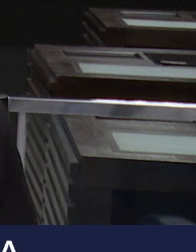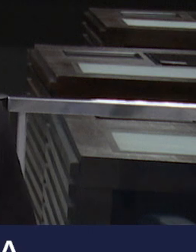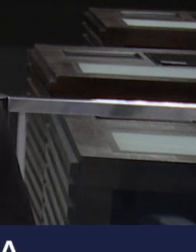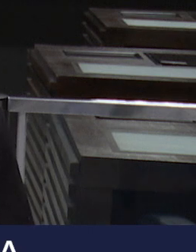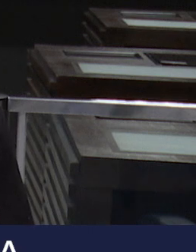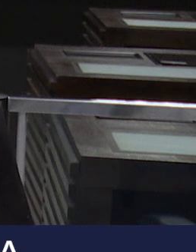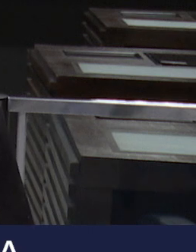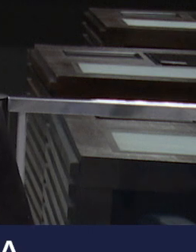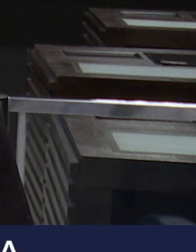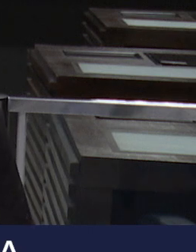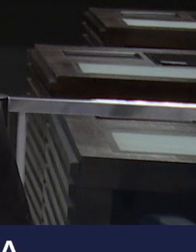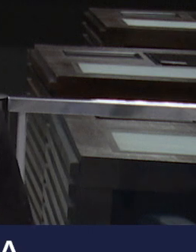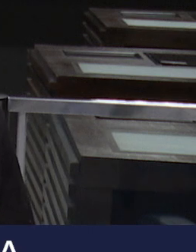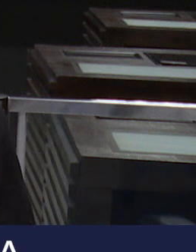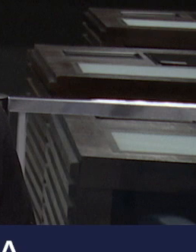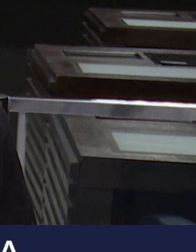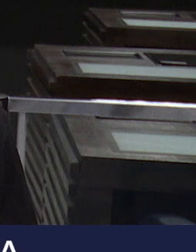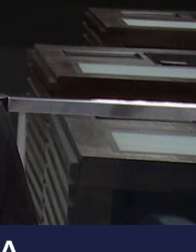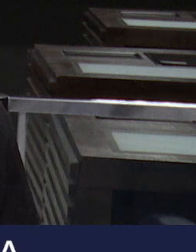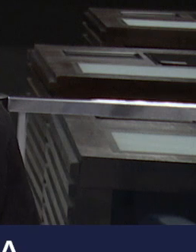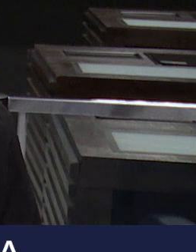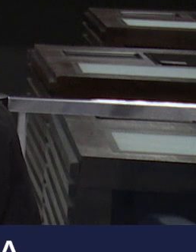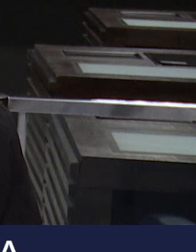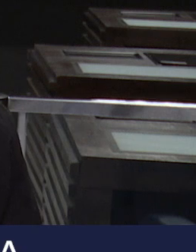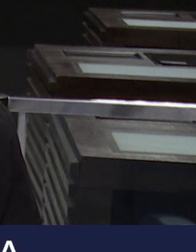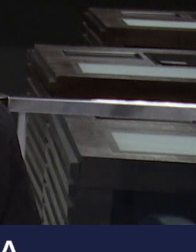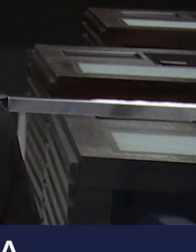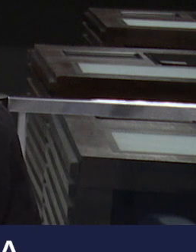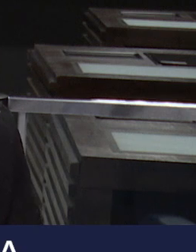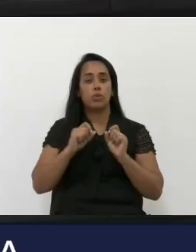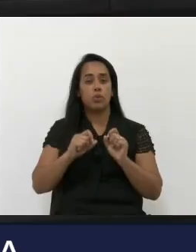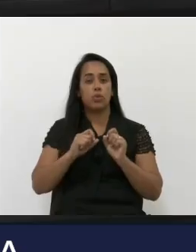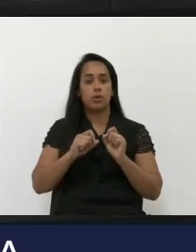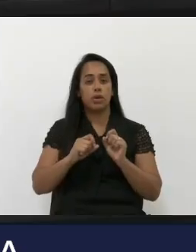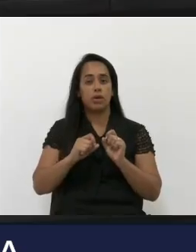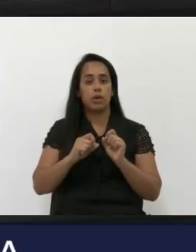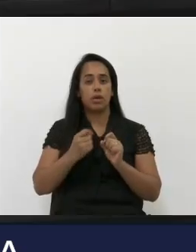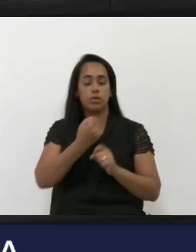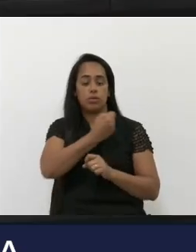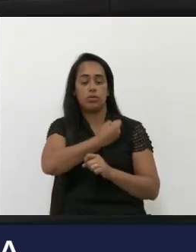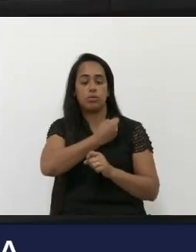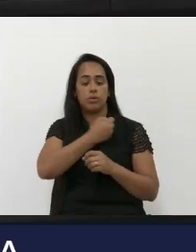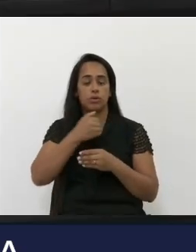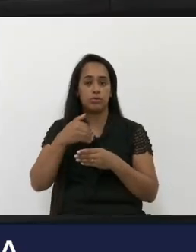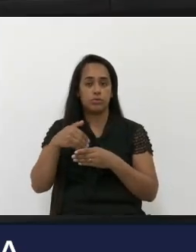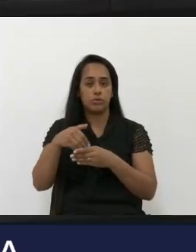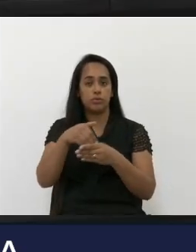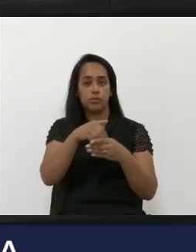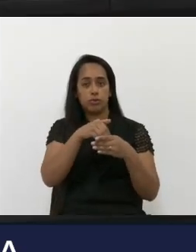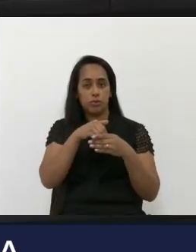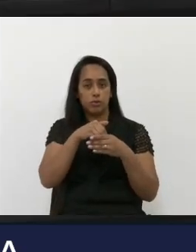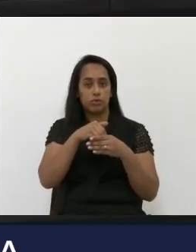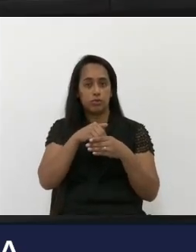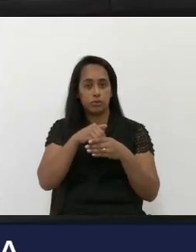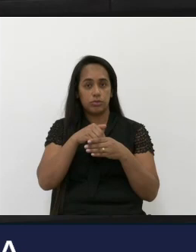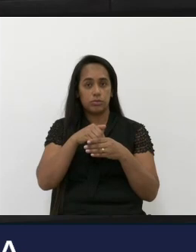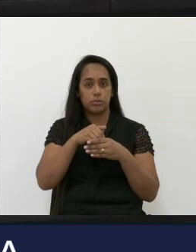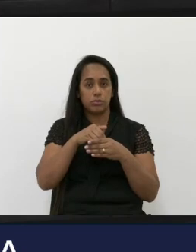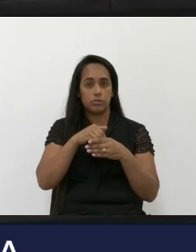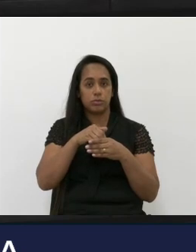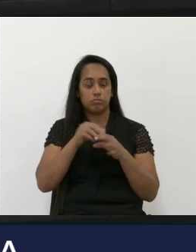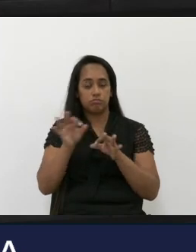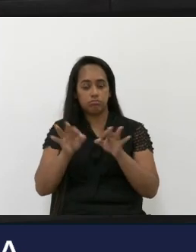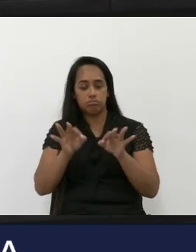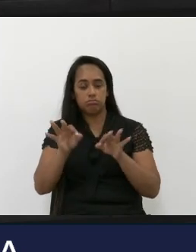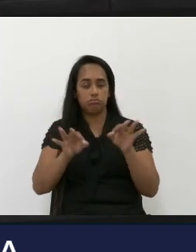série de de questões e que são são trazidas para para nós nessa palestra Caio ainda ressaltou a mudança da legislação com relação